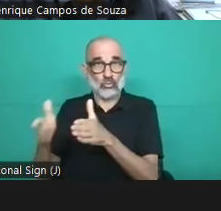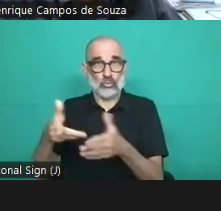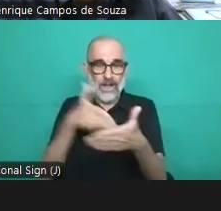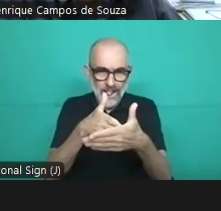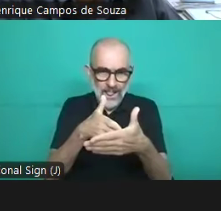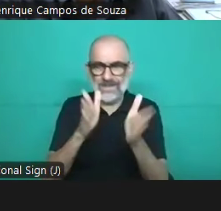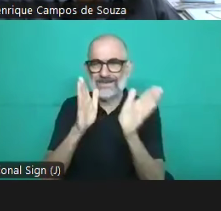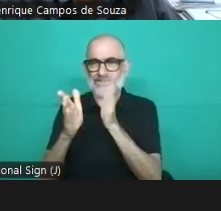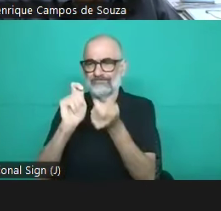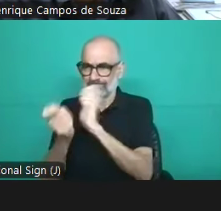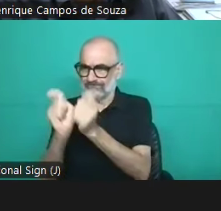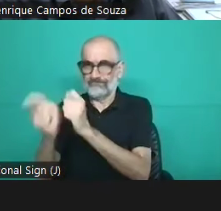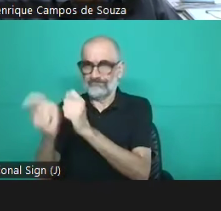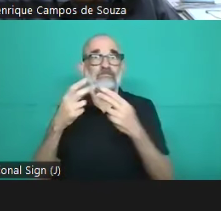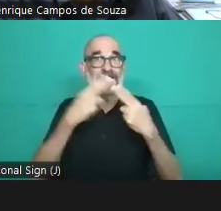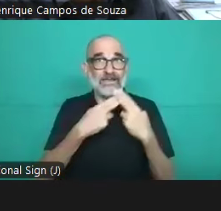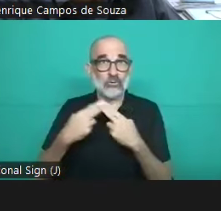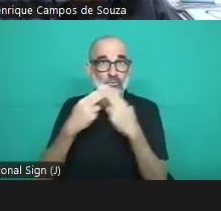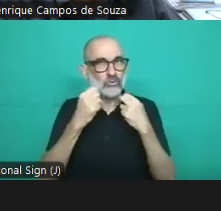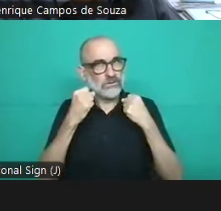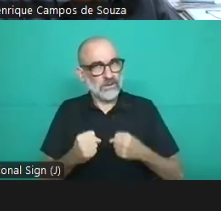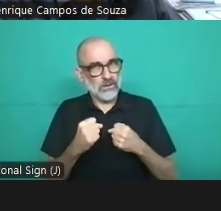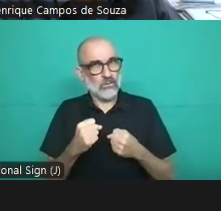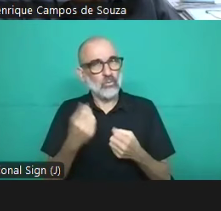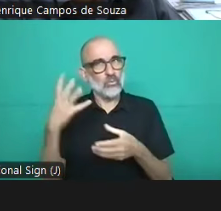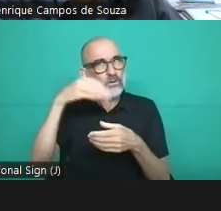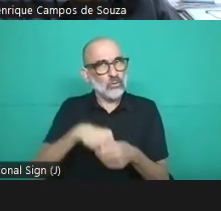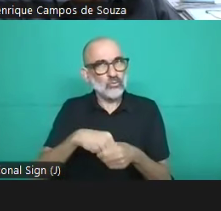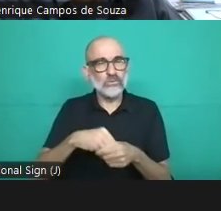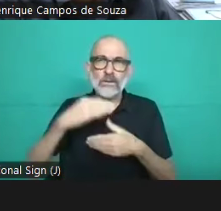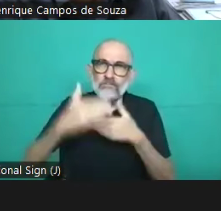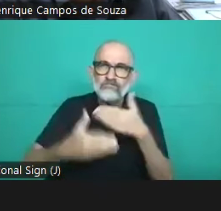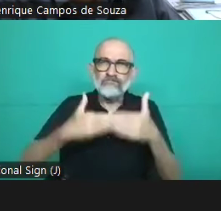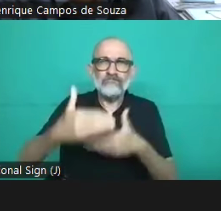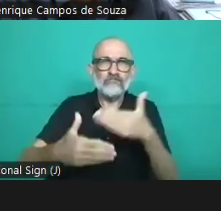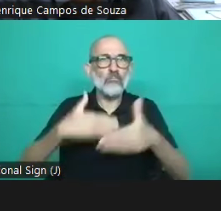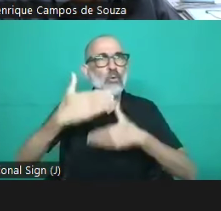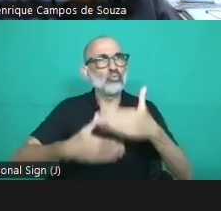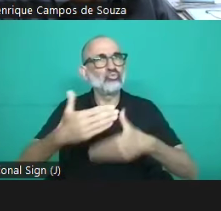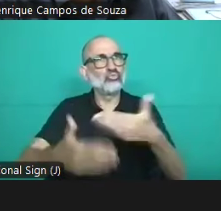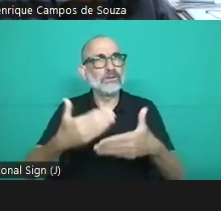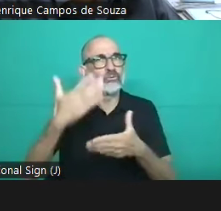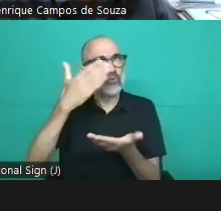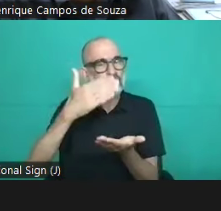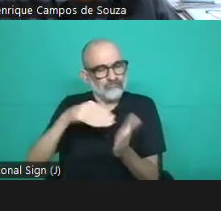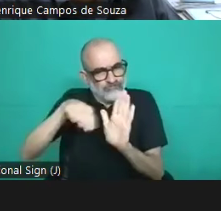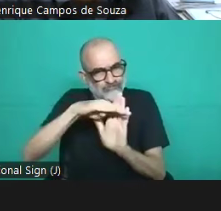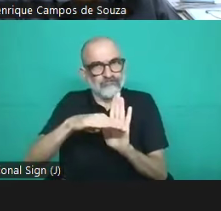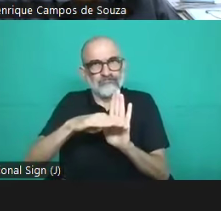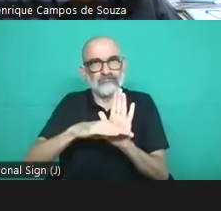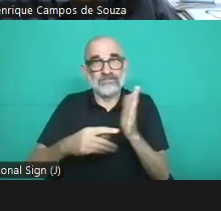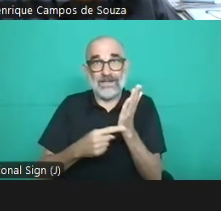perfeccionar processos, ter a tecnologia adequada, segura, promover a formação contínua dos profissionais da